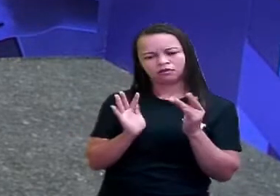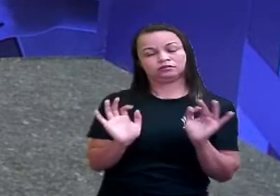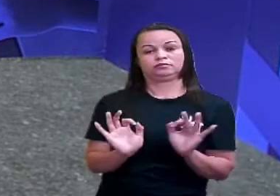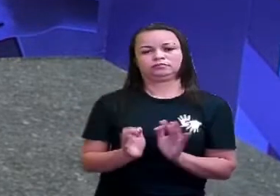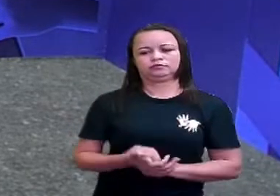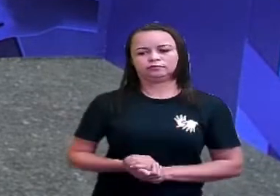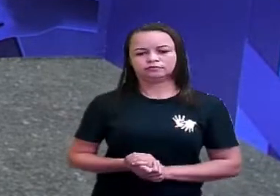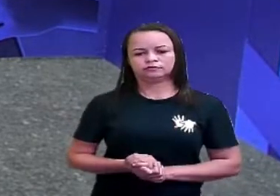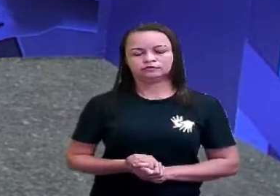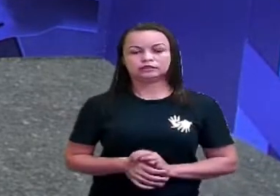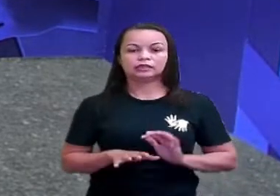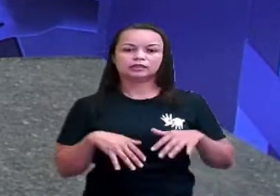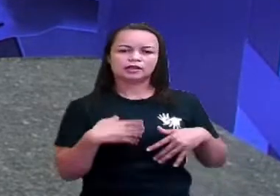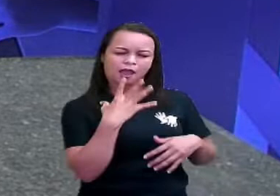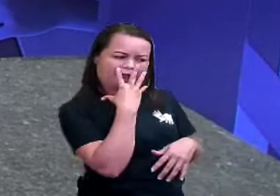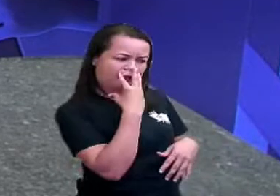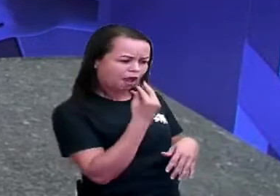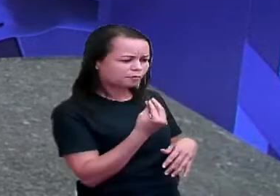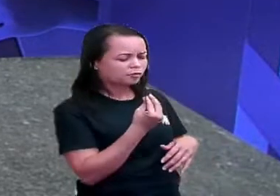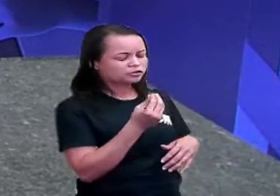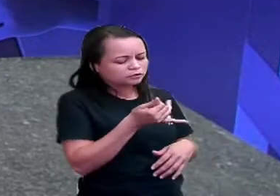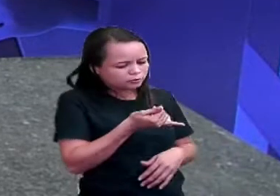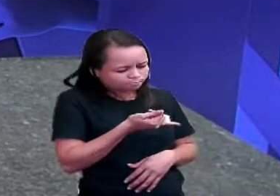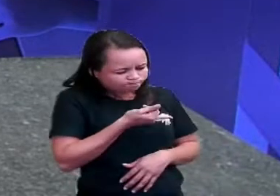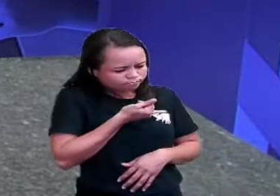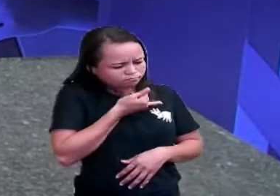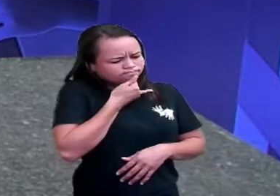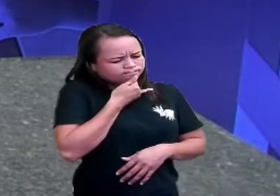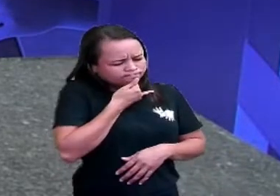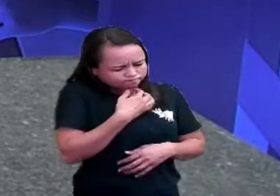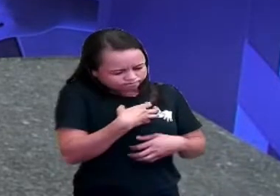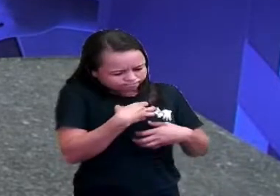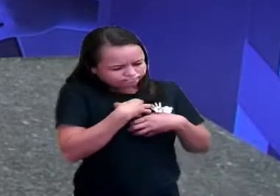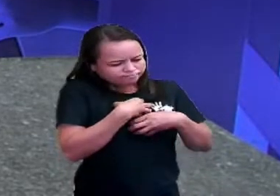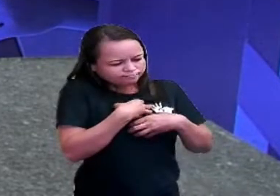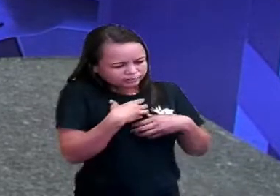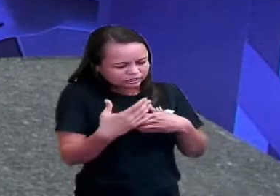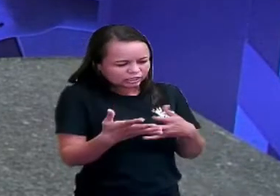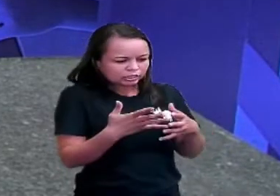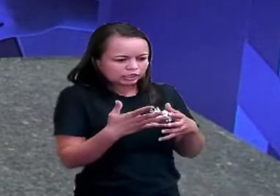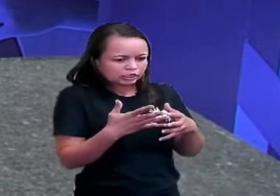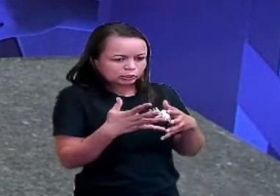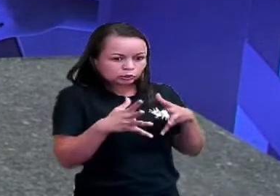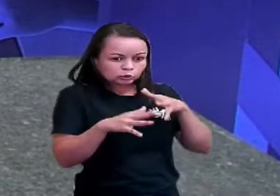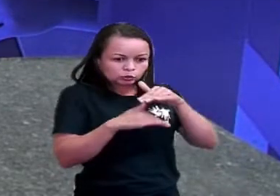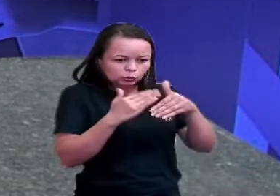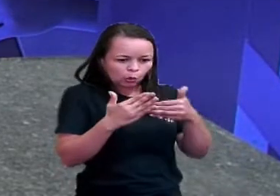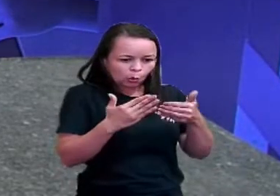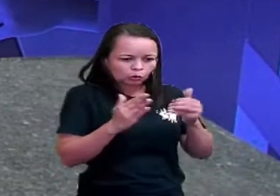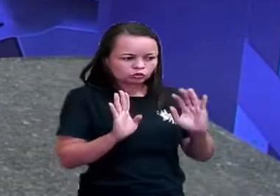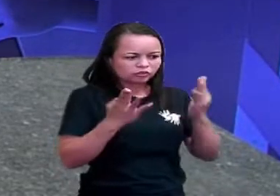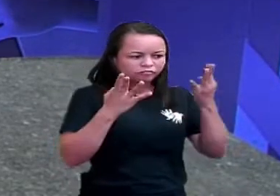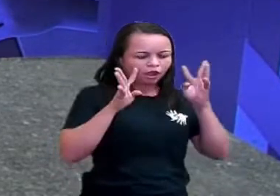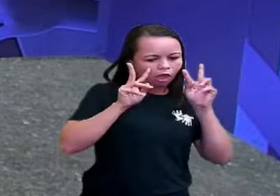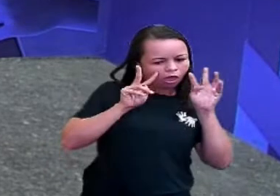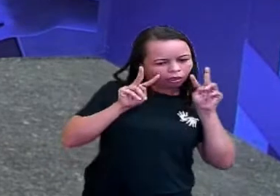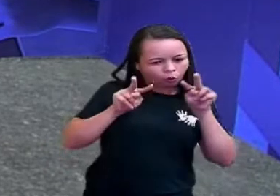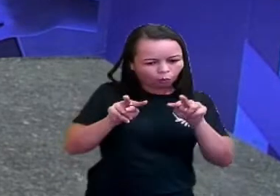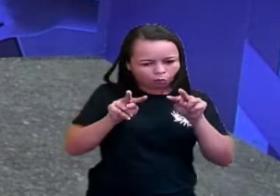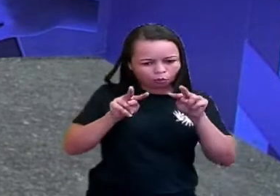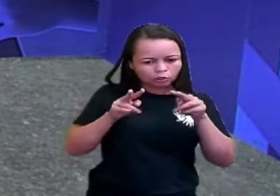Ah, a raposa ficou tão triste e todo mundo olhou para ela com a cara